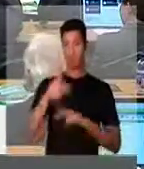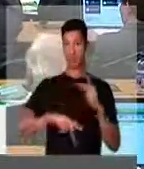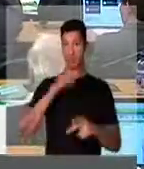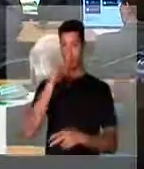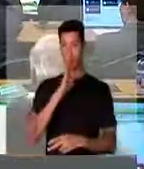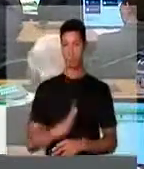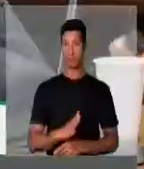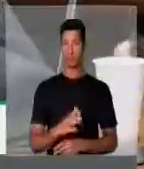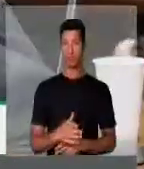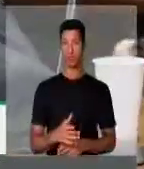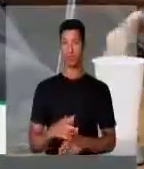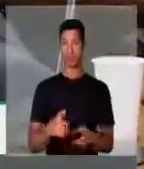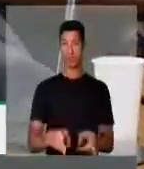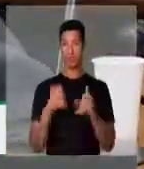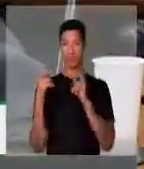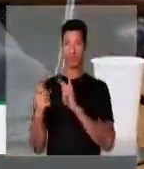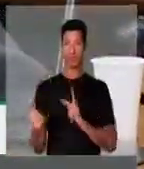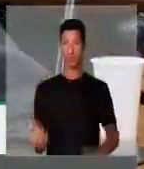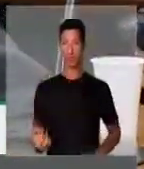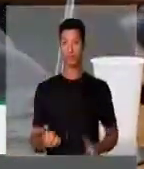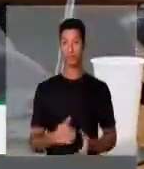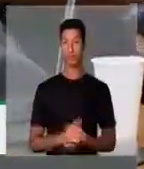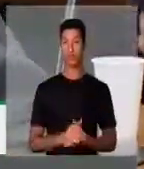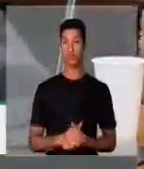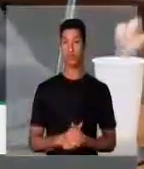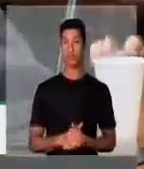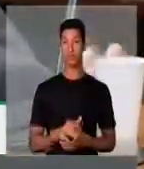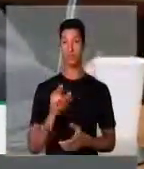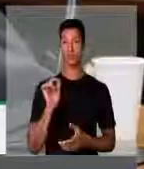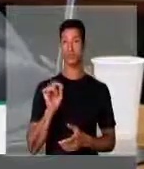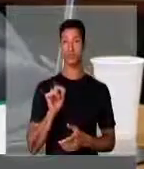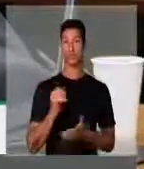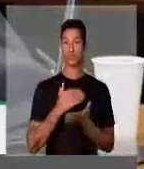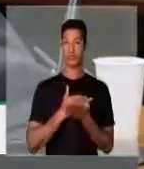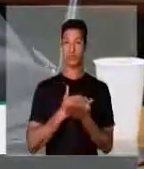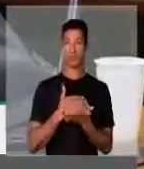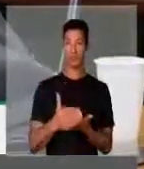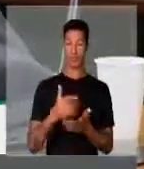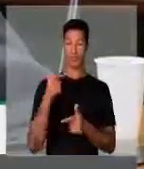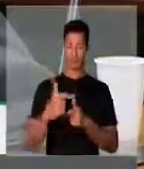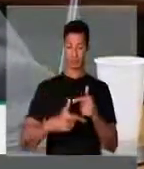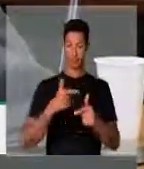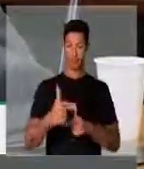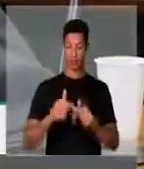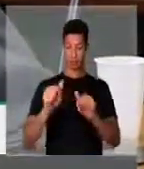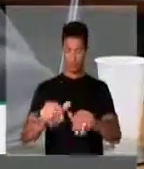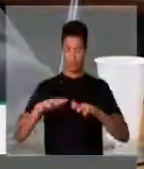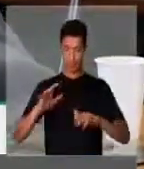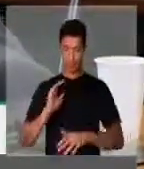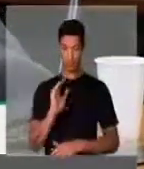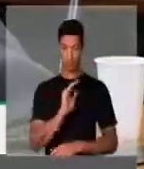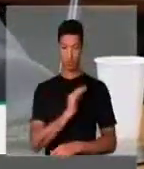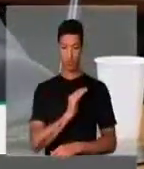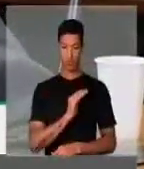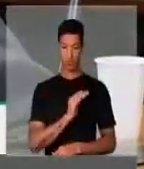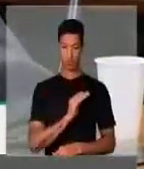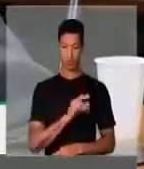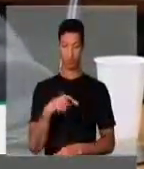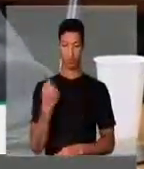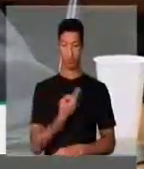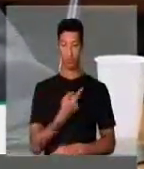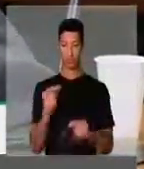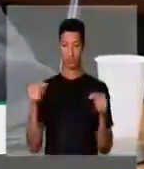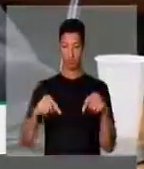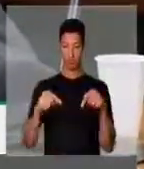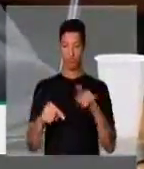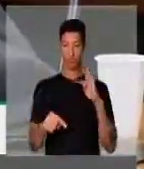brasileiro. Perceba, senhor presidente, senhores e senhoras deputados, que no início dos trabalhos desta comissão, nós